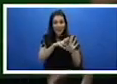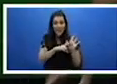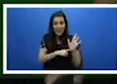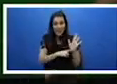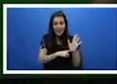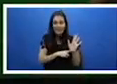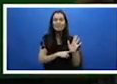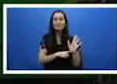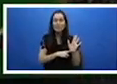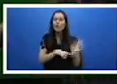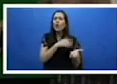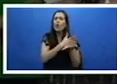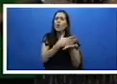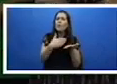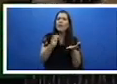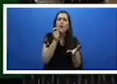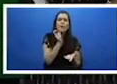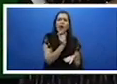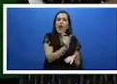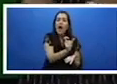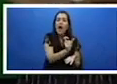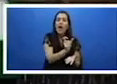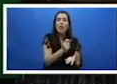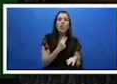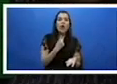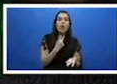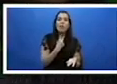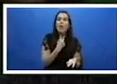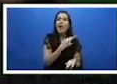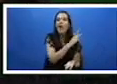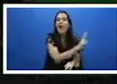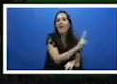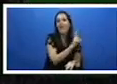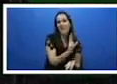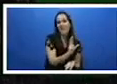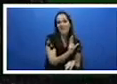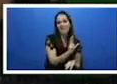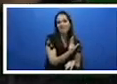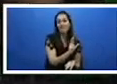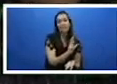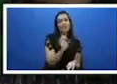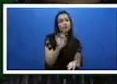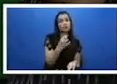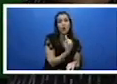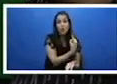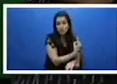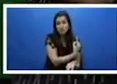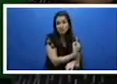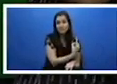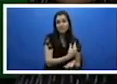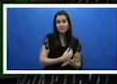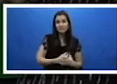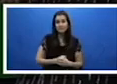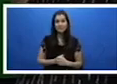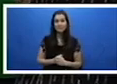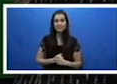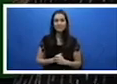Em começo de palavra, nós não colocamos 2 R's nem 2 S's. Vamos ver, olha.